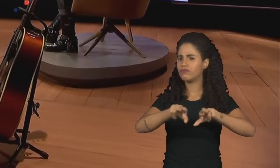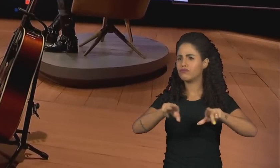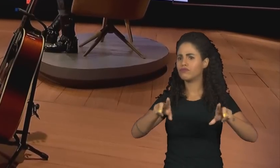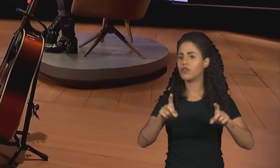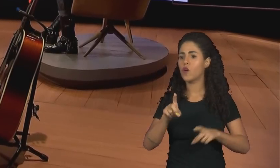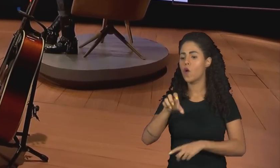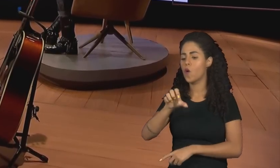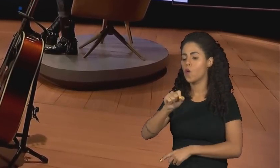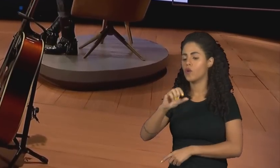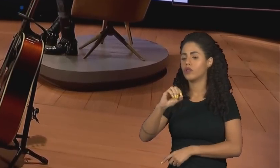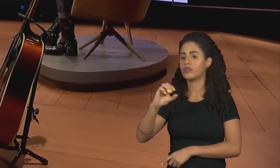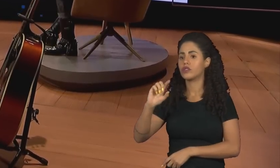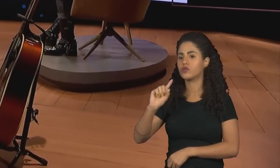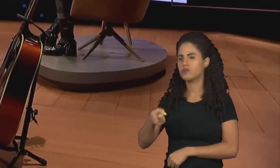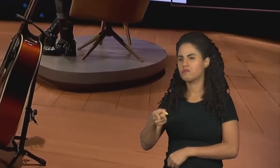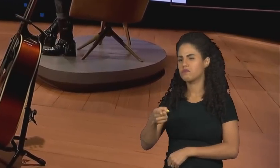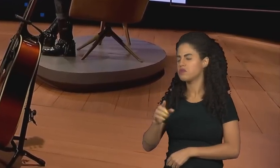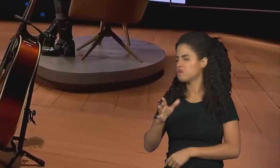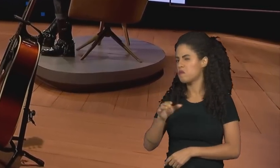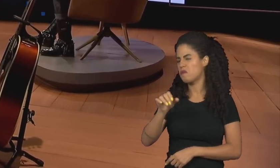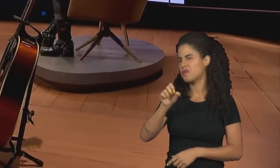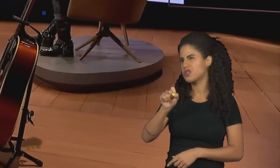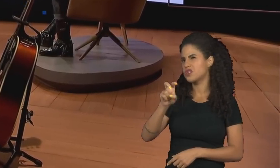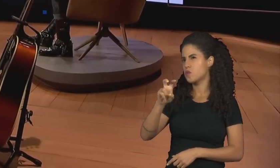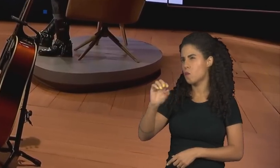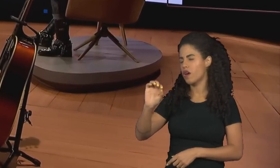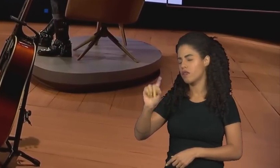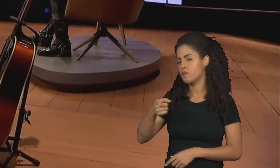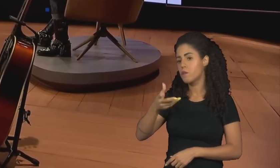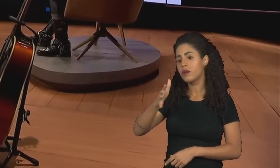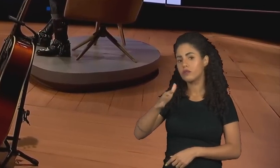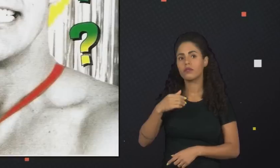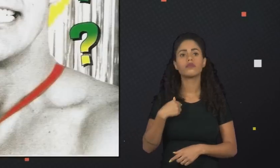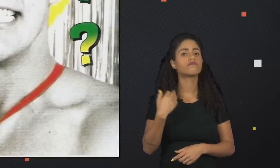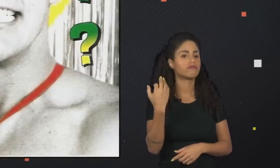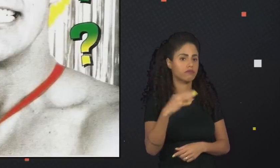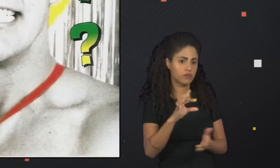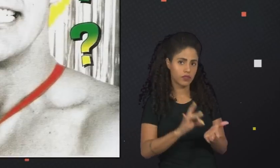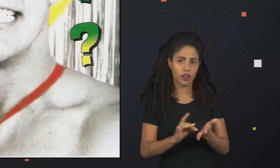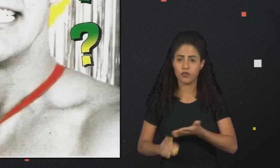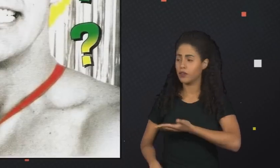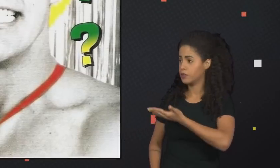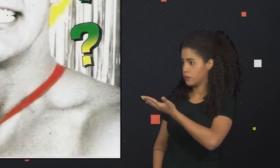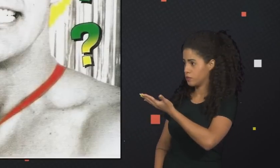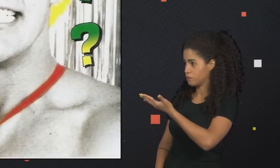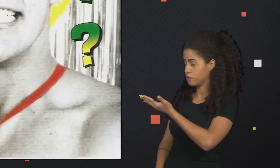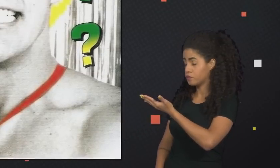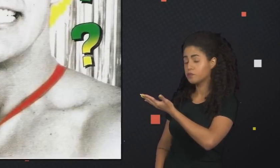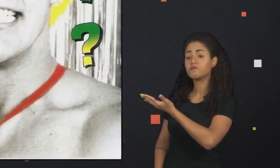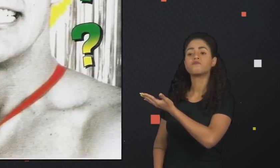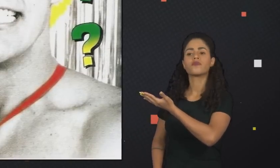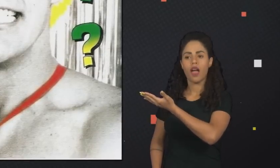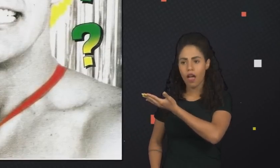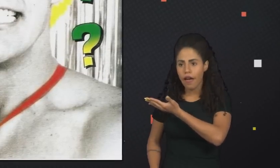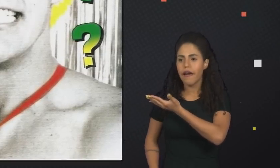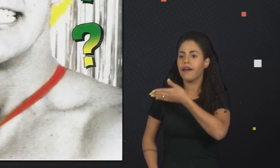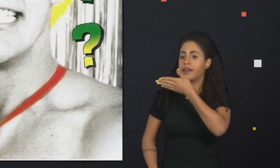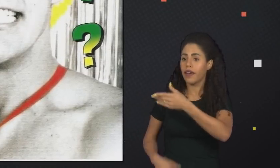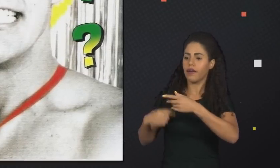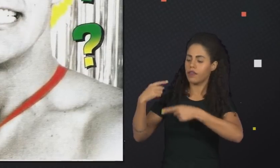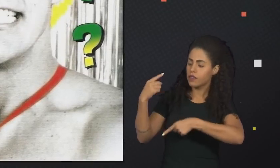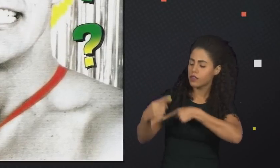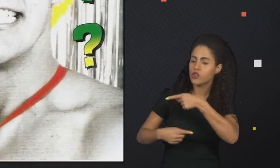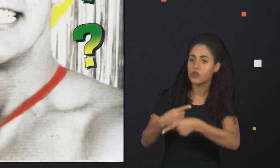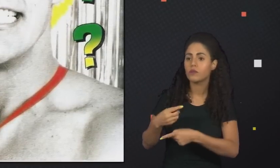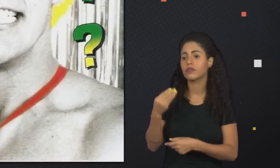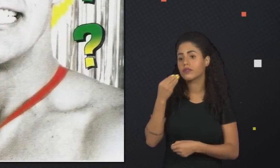800 mil, 850, alguma coisa assim. Que é o Charada Brasileiro. Que é o Charada Brasileiro. E aí, depois eu entrei